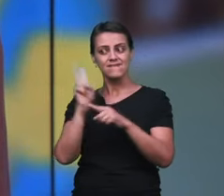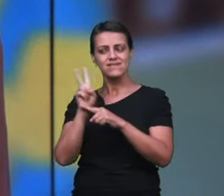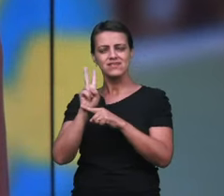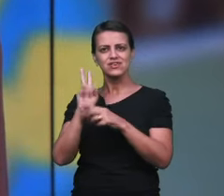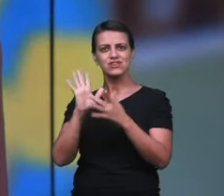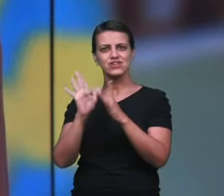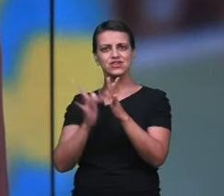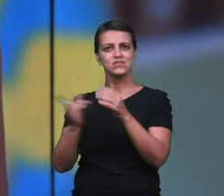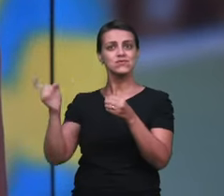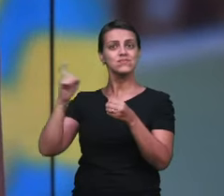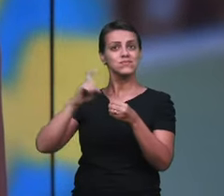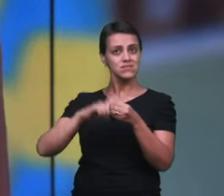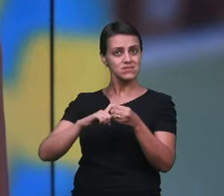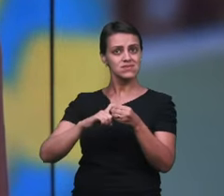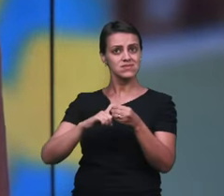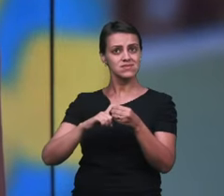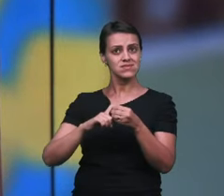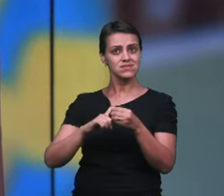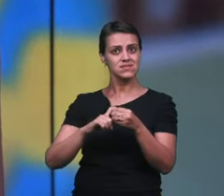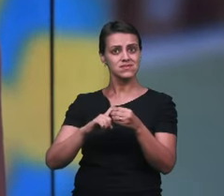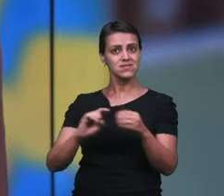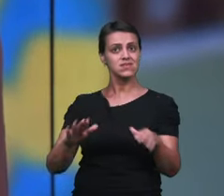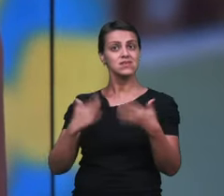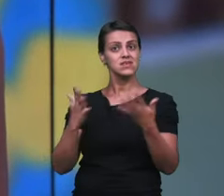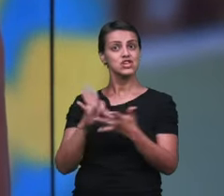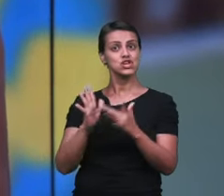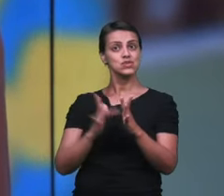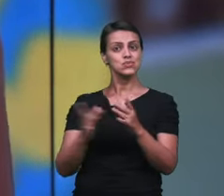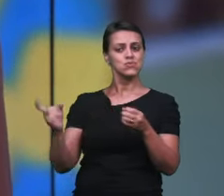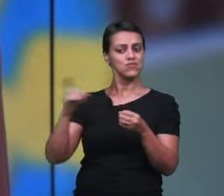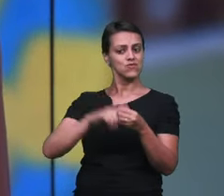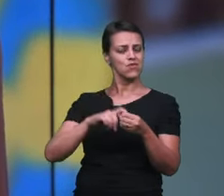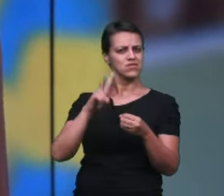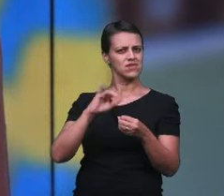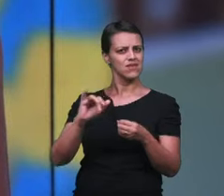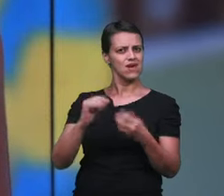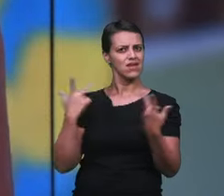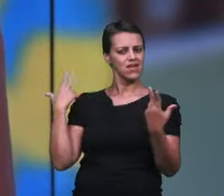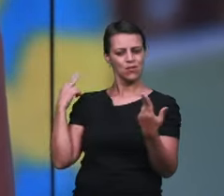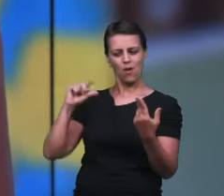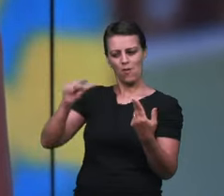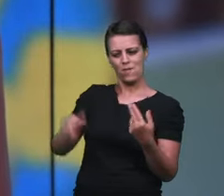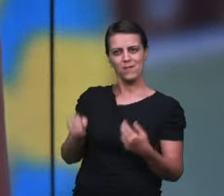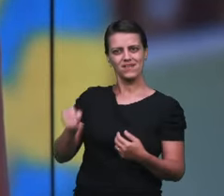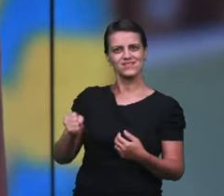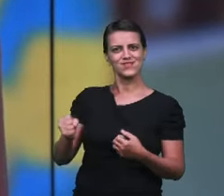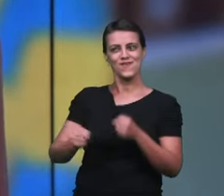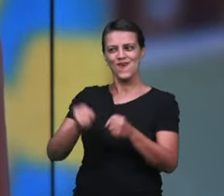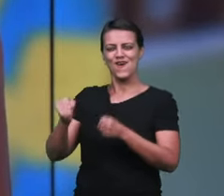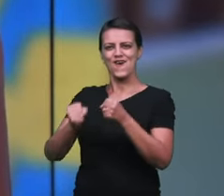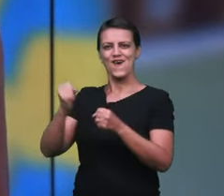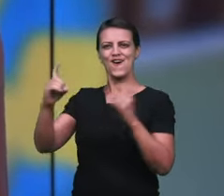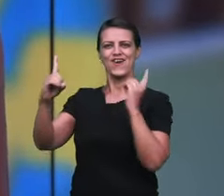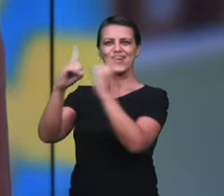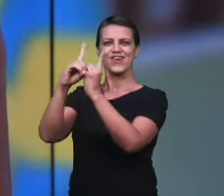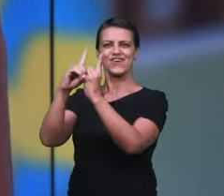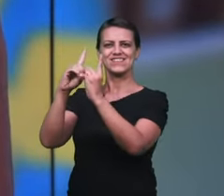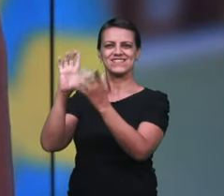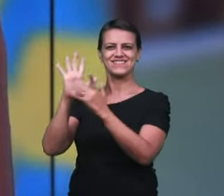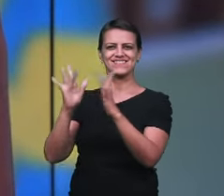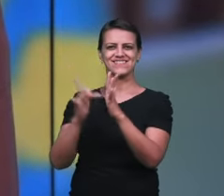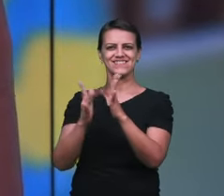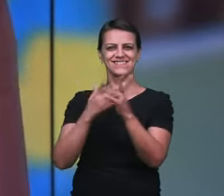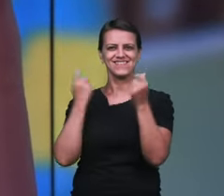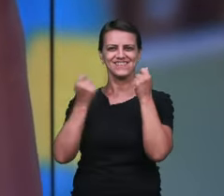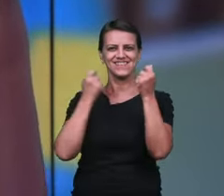de Jesus. E quando Jesus voltar, como aqueles pastores, nós vamos correndo ao seu encontro.